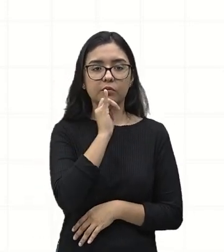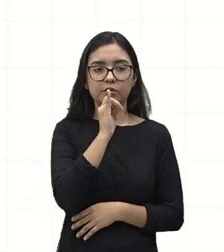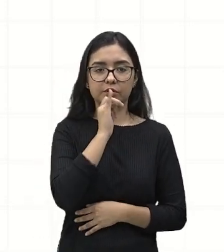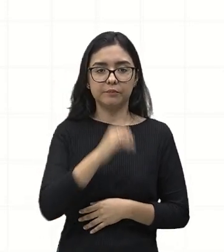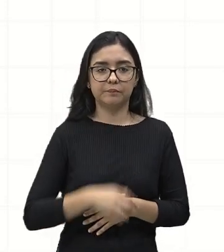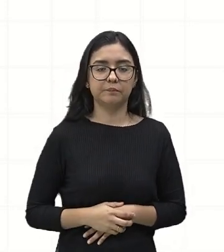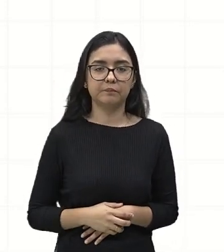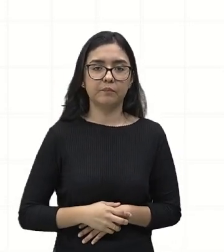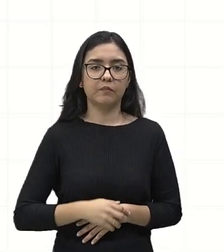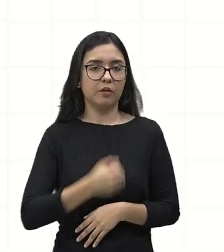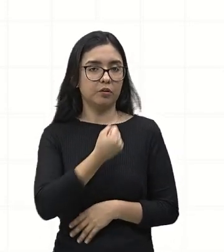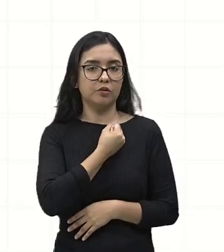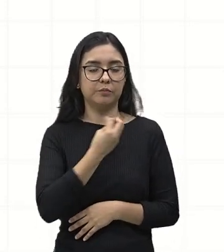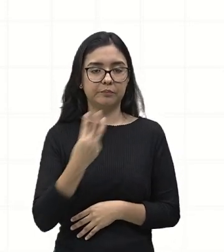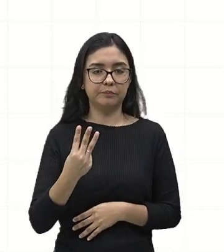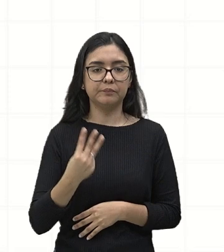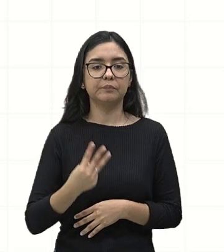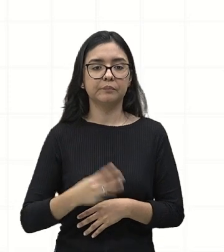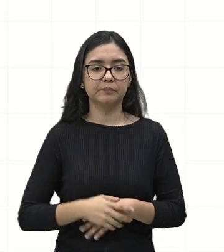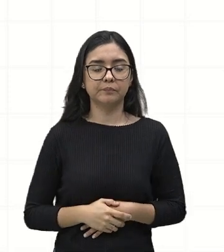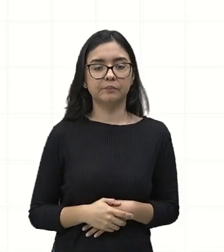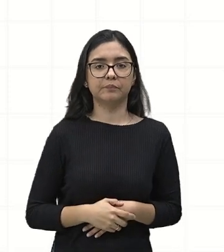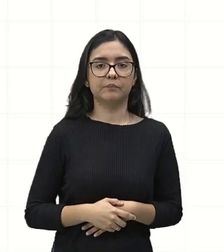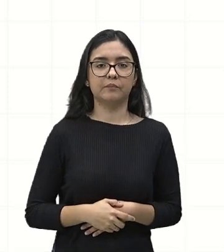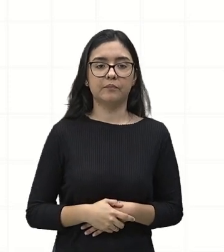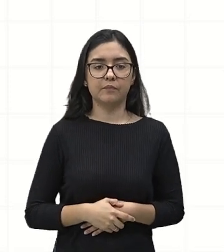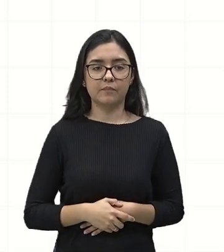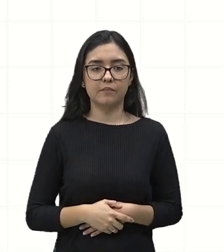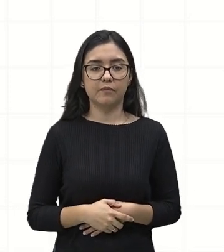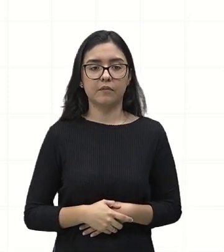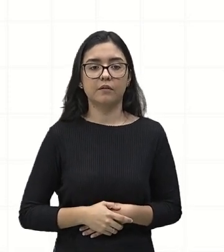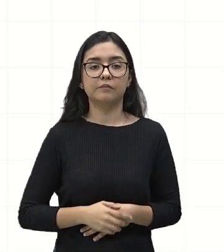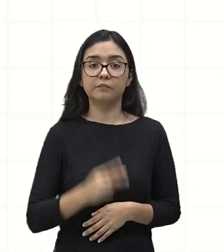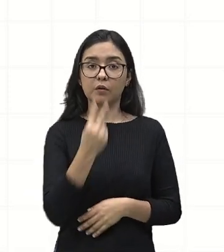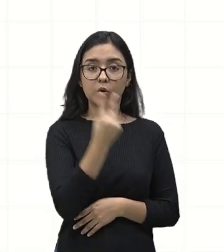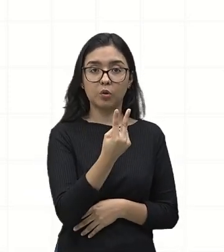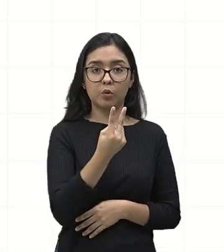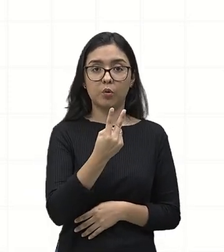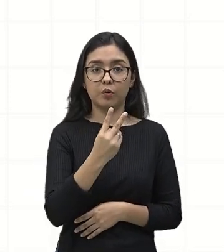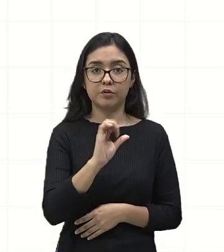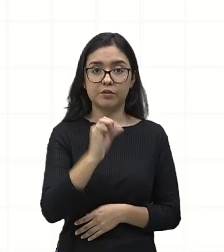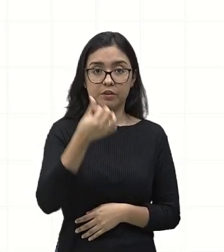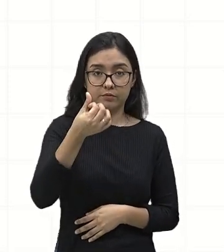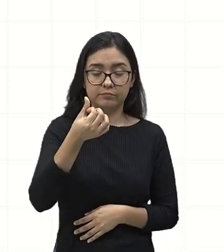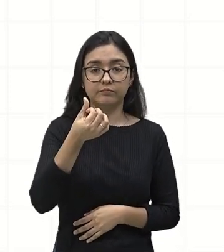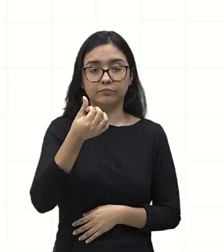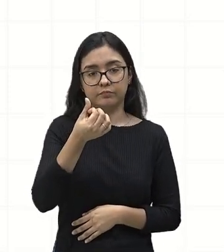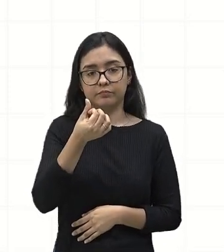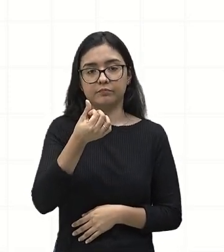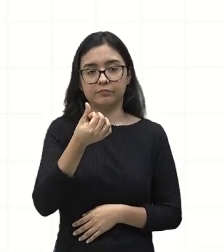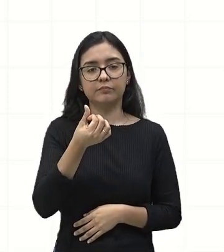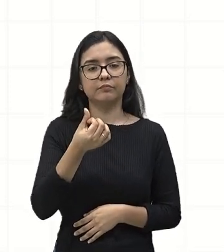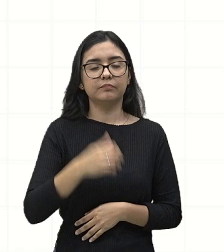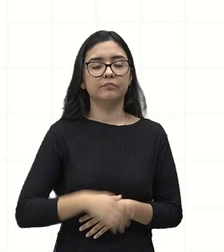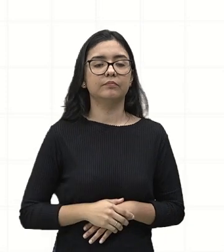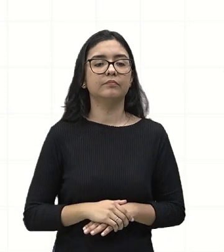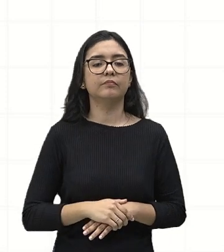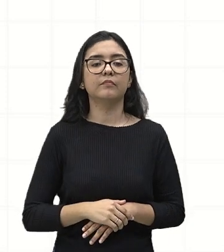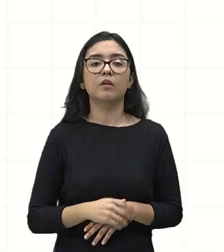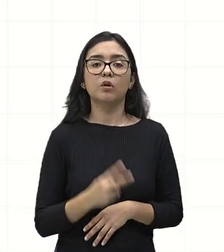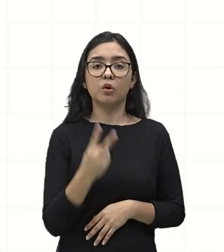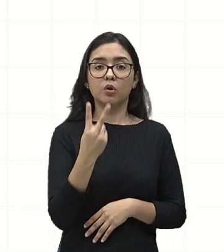Vamos para mais um exemplo. Exemplo 3. 2 elevado na sexta potência, né? Então, 2